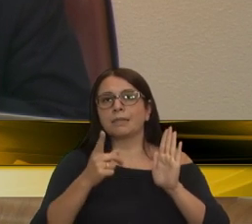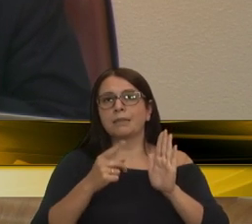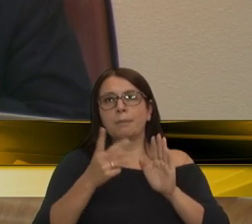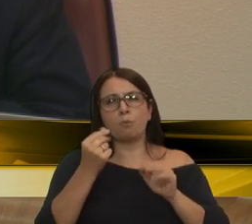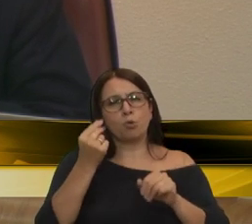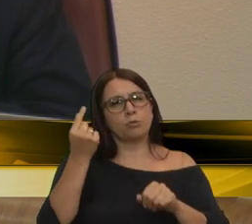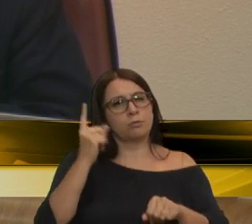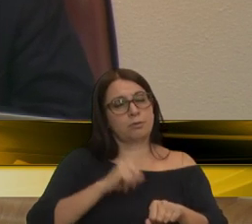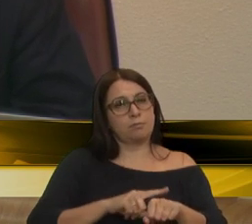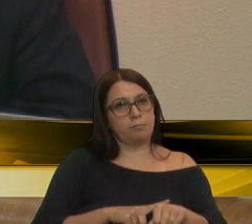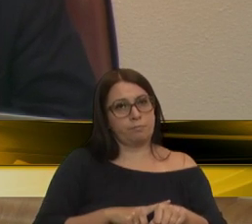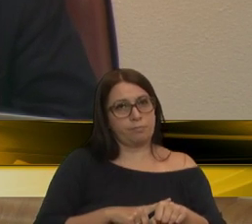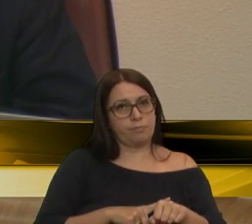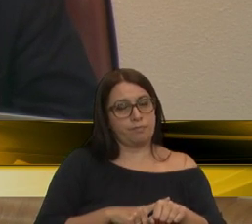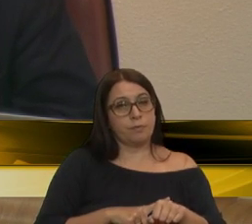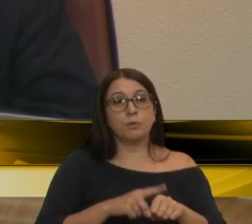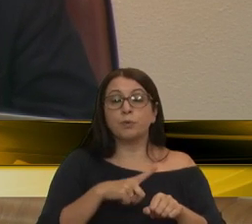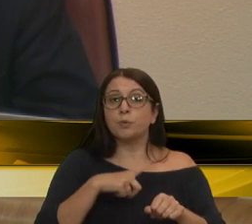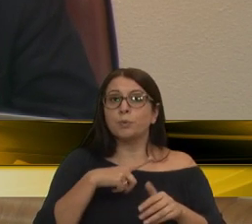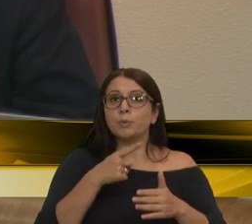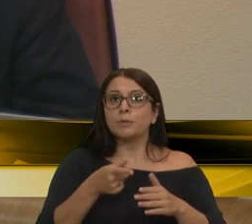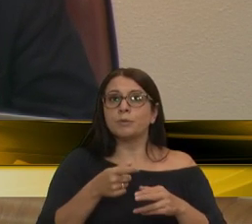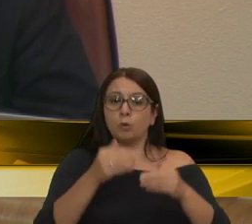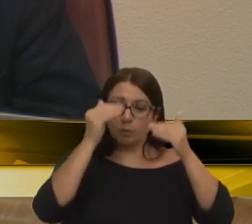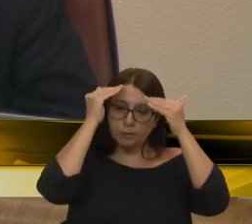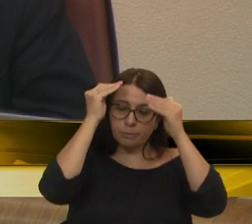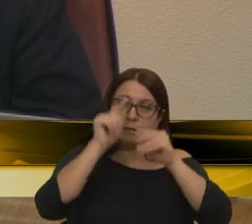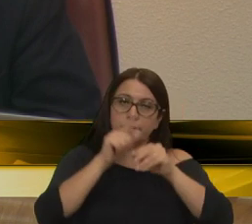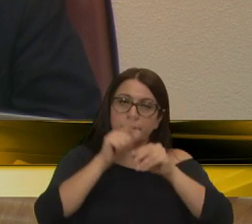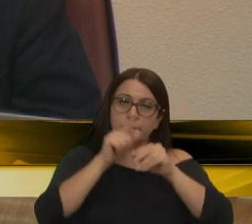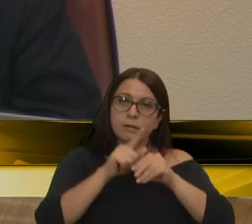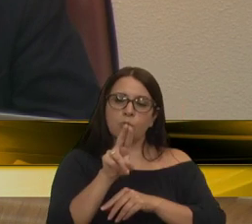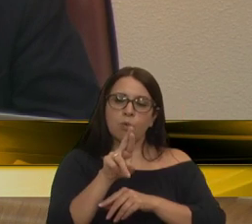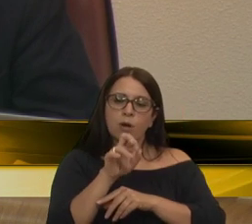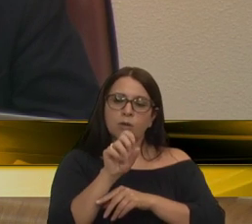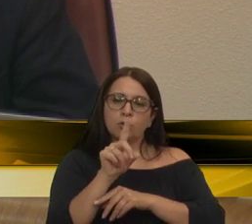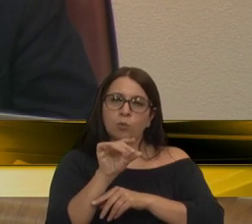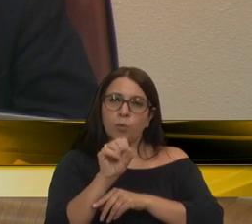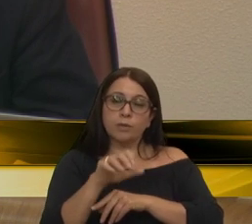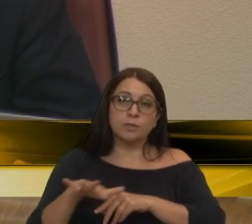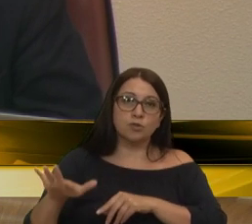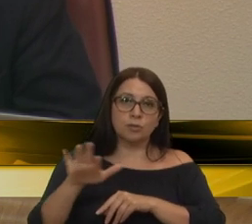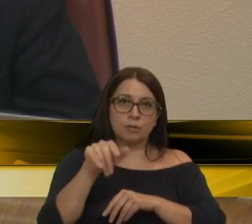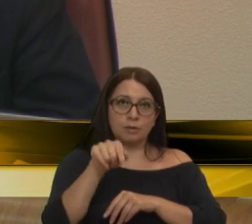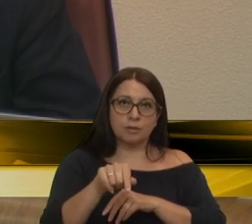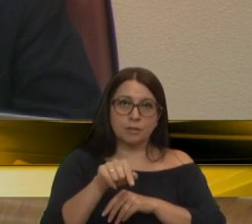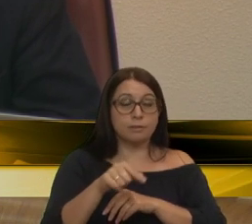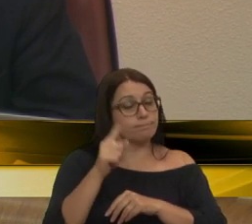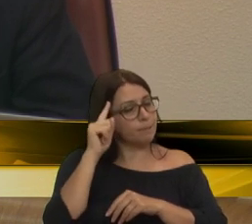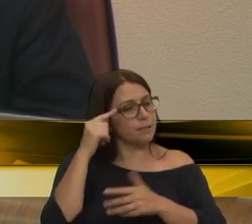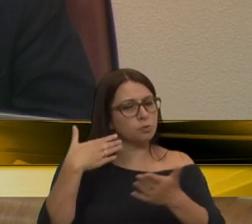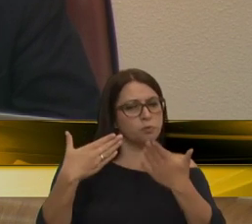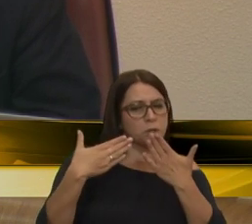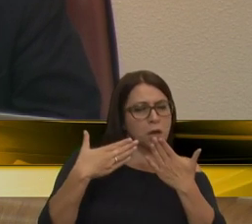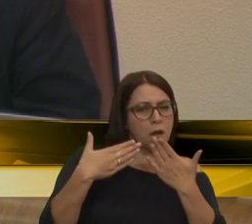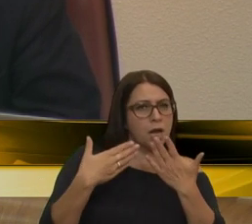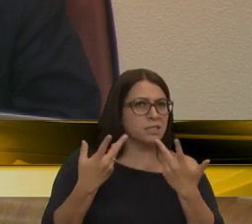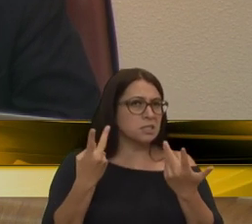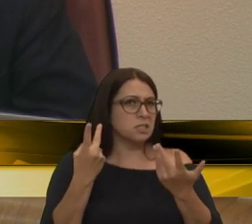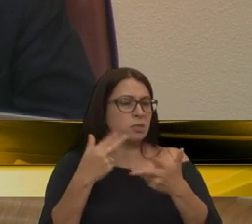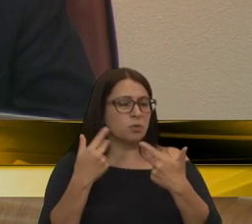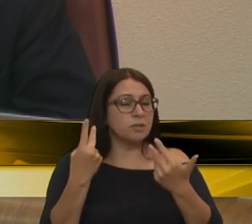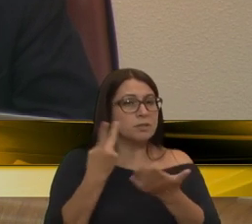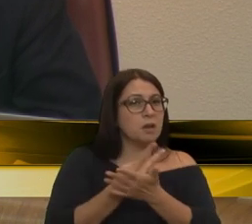muito tempo, com o devido respeito aos procuradores do embargado. Parece de duvidosa boa-fé e